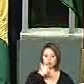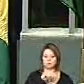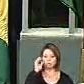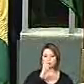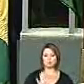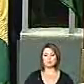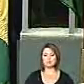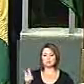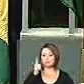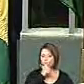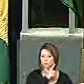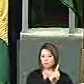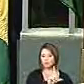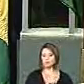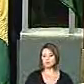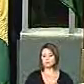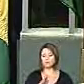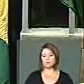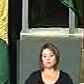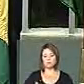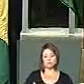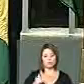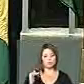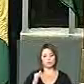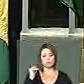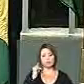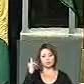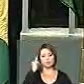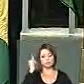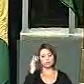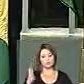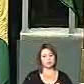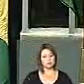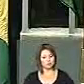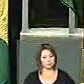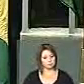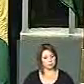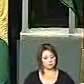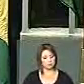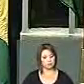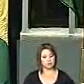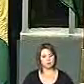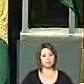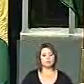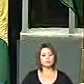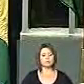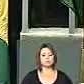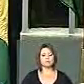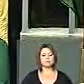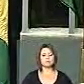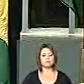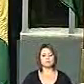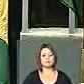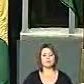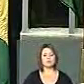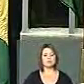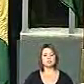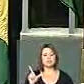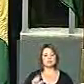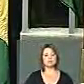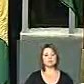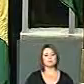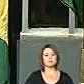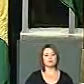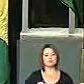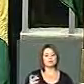Brasil conquistamos importantes níveis de emprego. Diminuímos as taxas de desemprego,